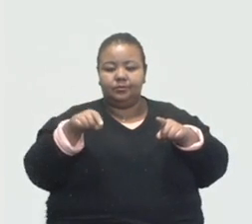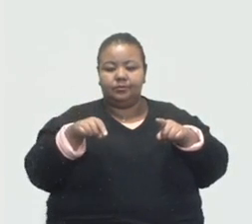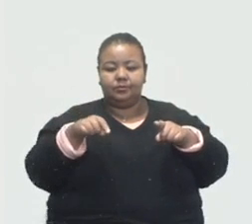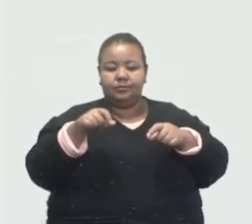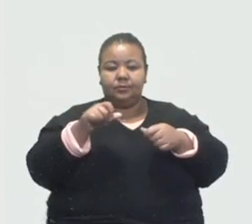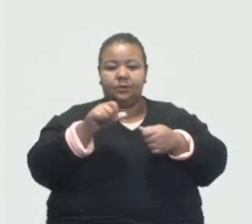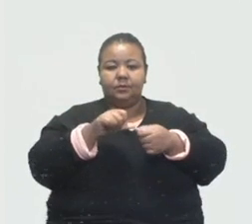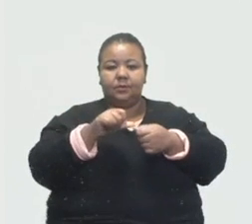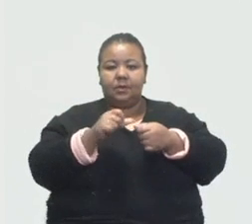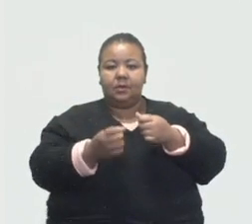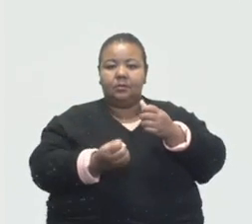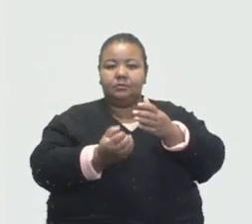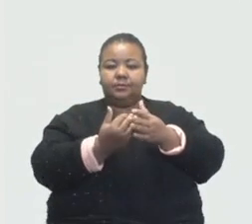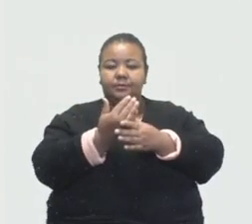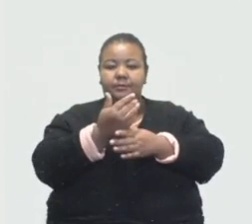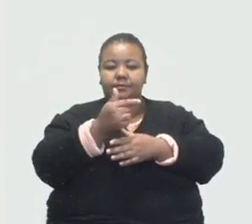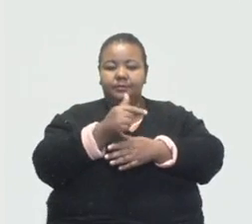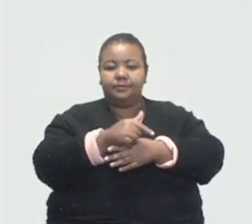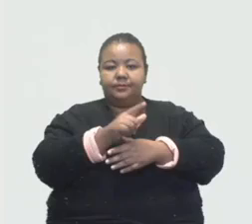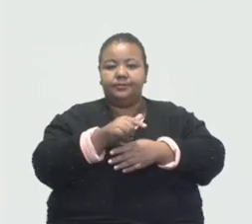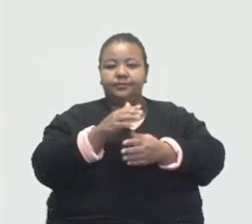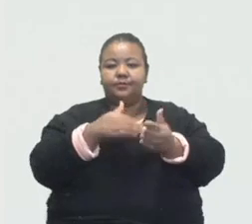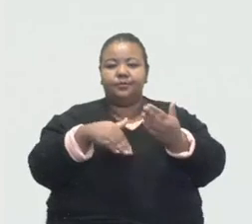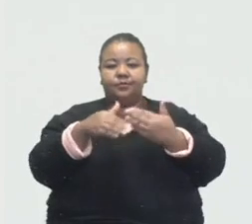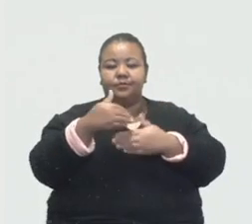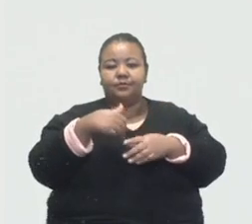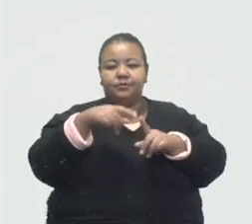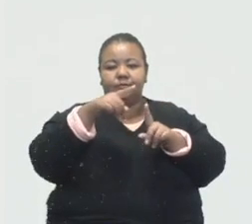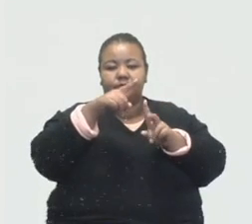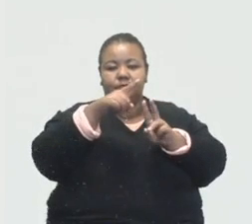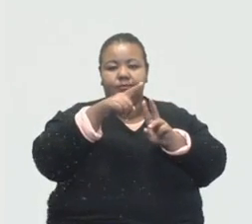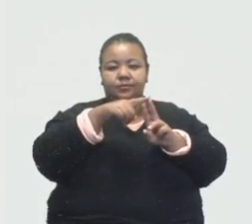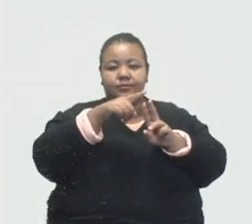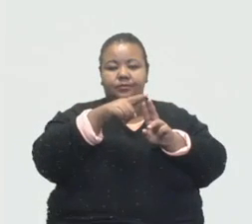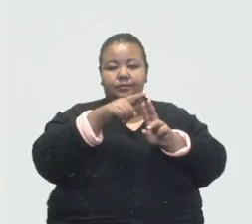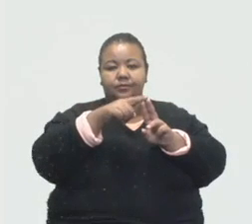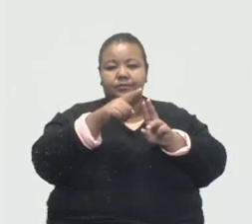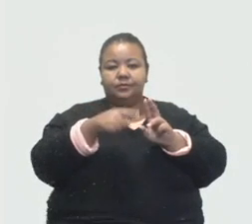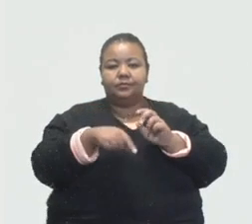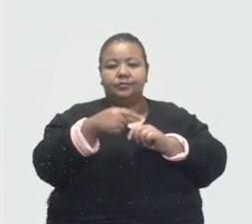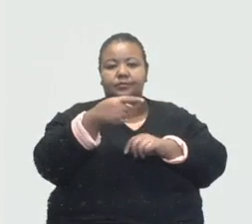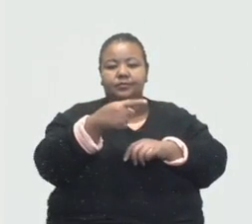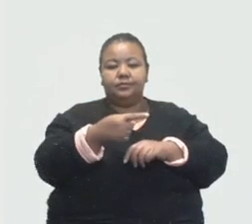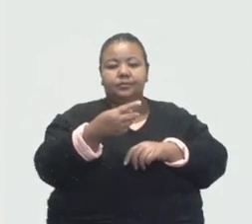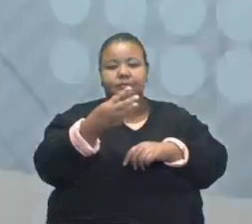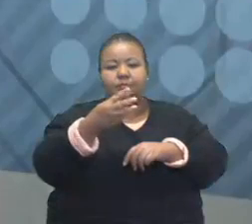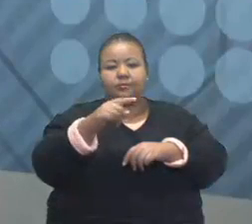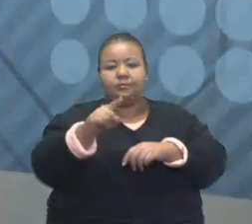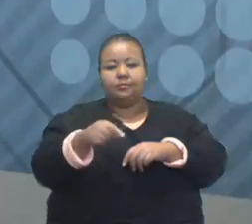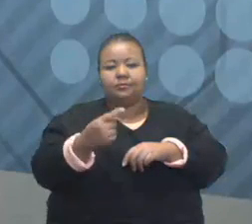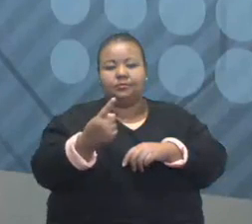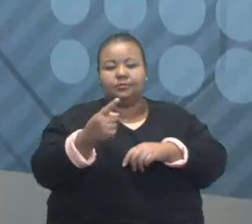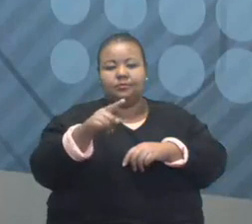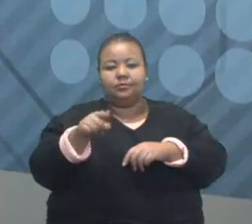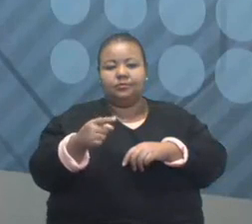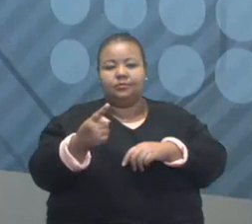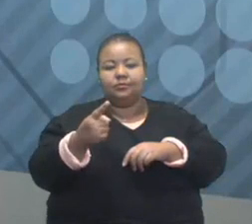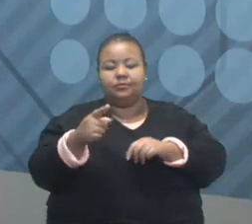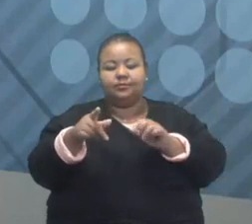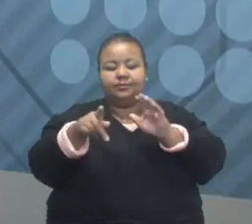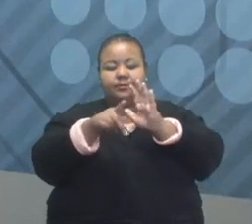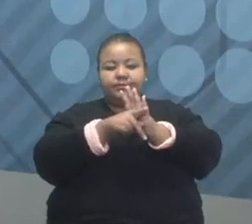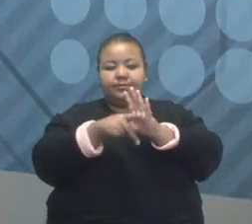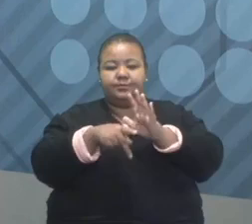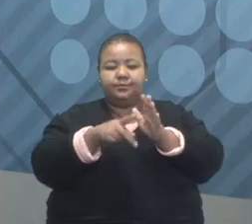situação. Então, nós temos que todos os vetores que são múltiplos do vetor menos 3, 1 e 1 fazem